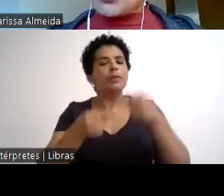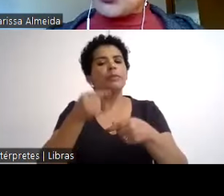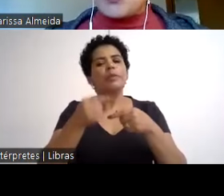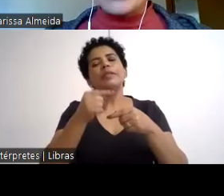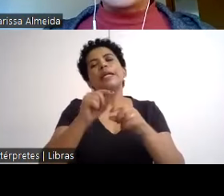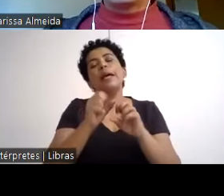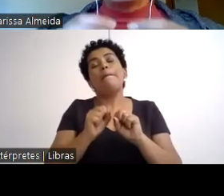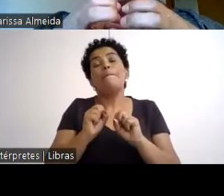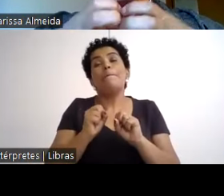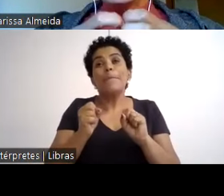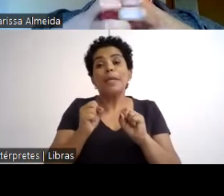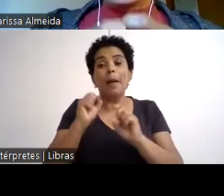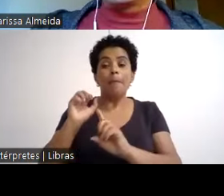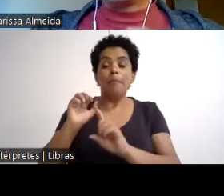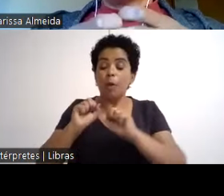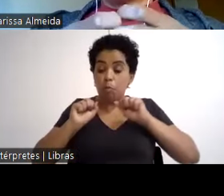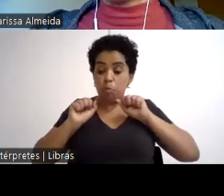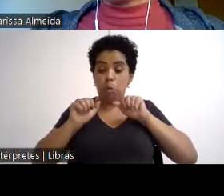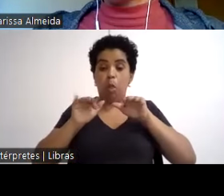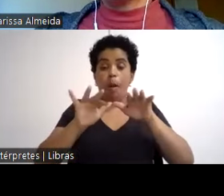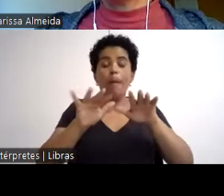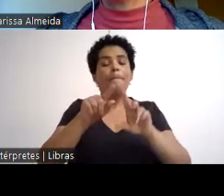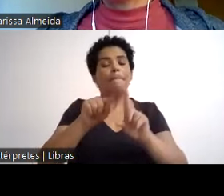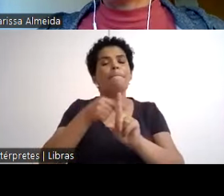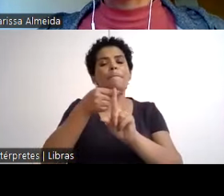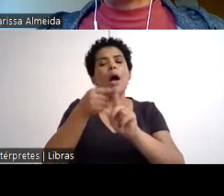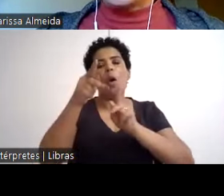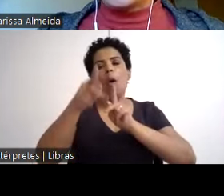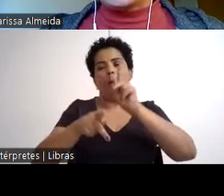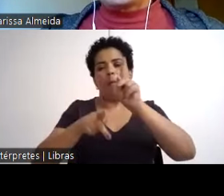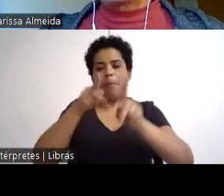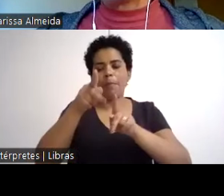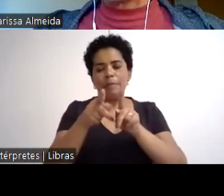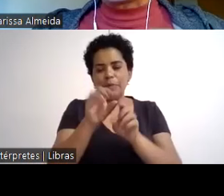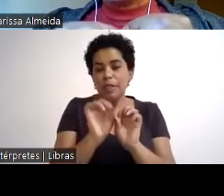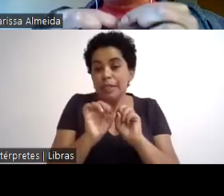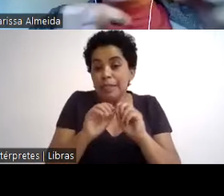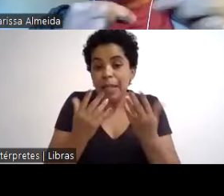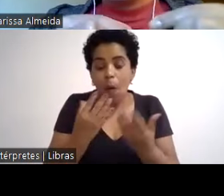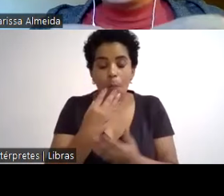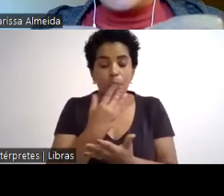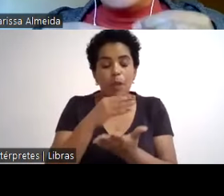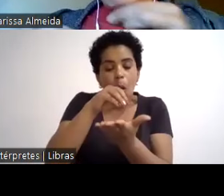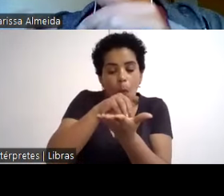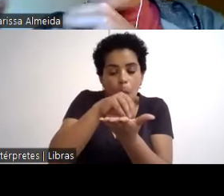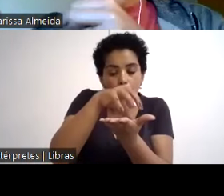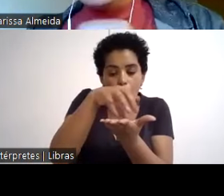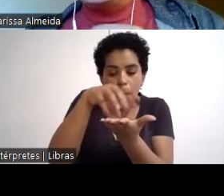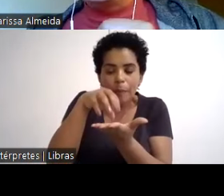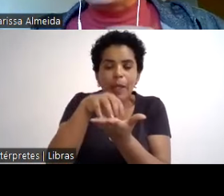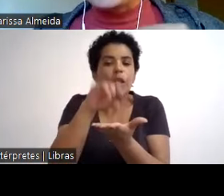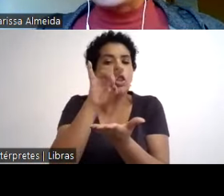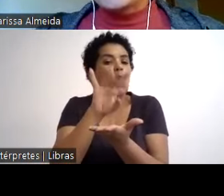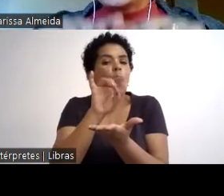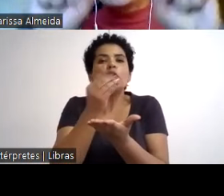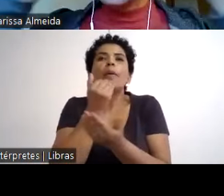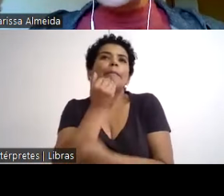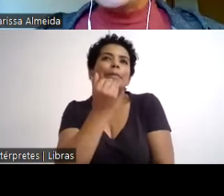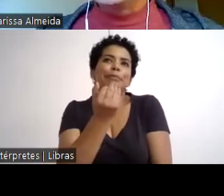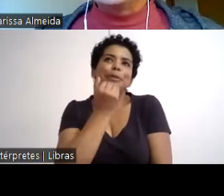número de pessoas. Então, uma instância de governança não é somente para articular ou para pedir, mas